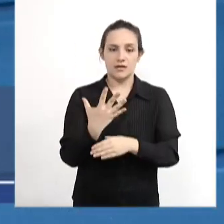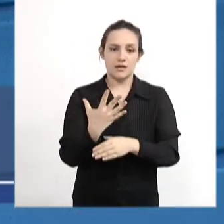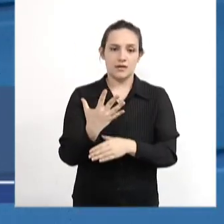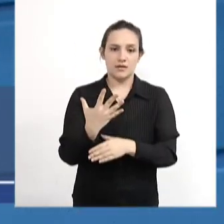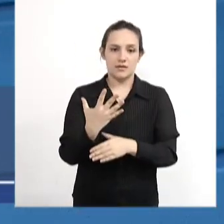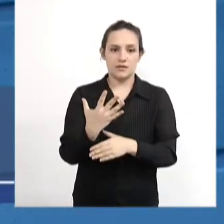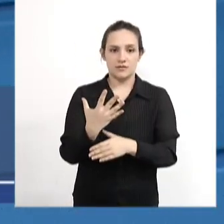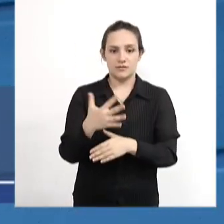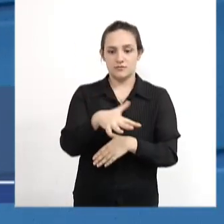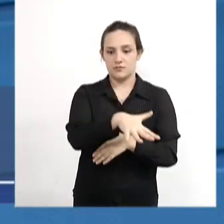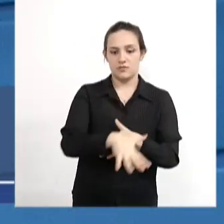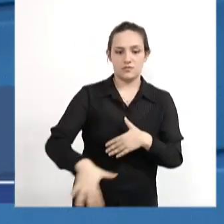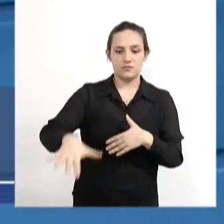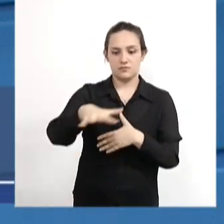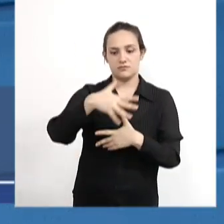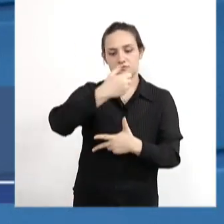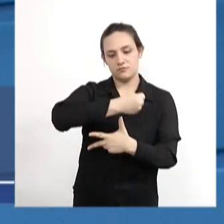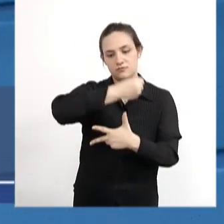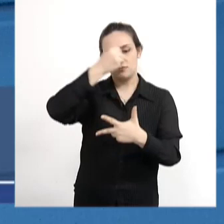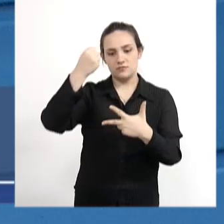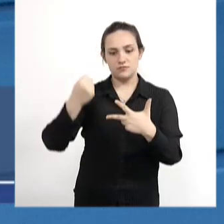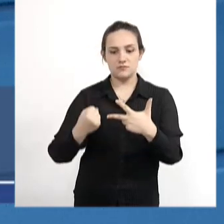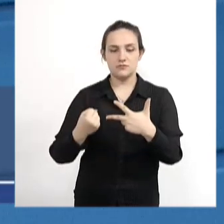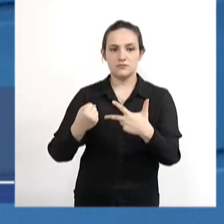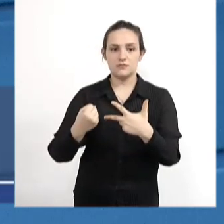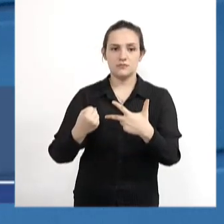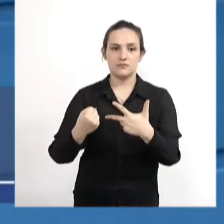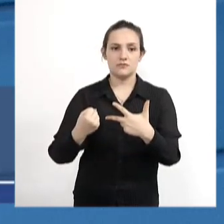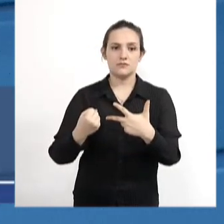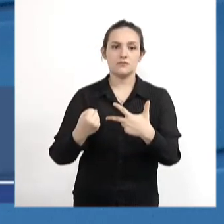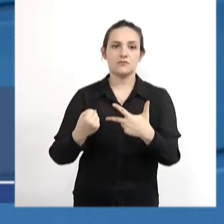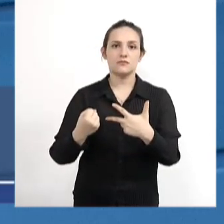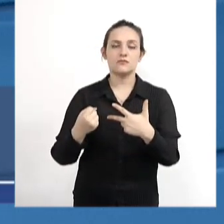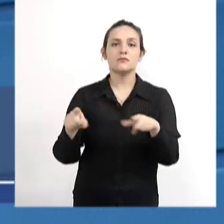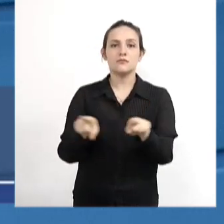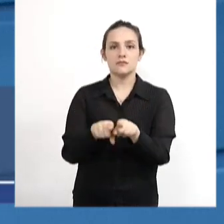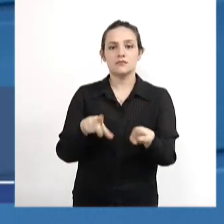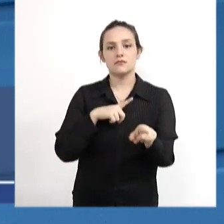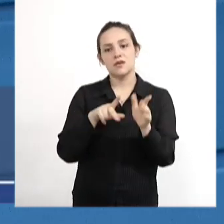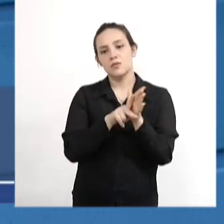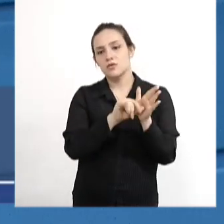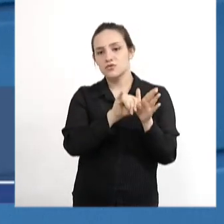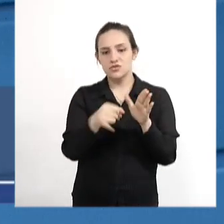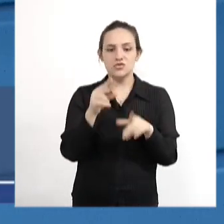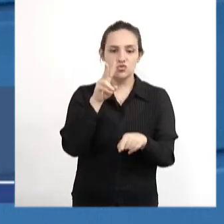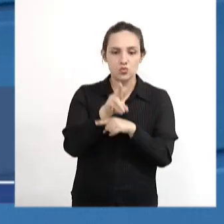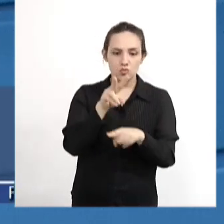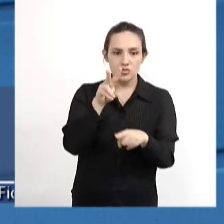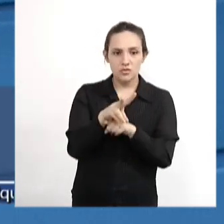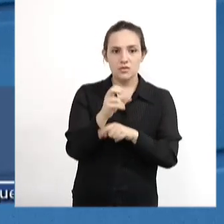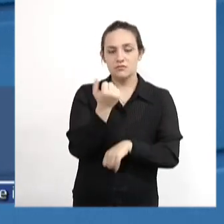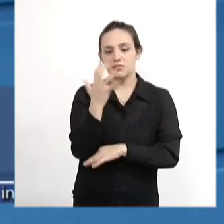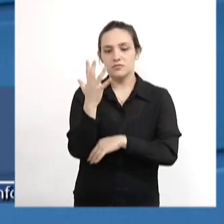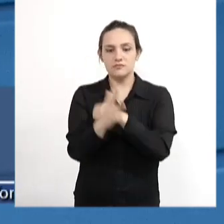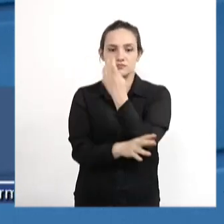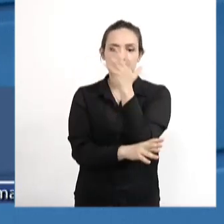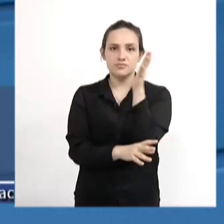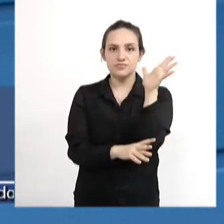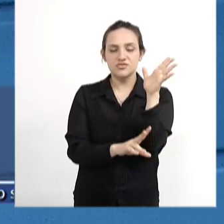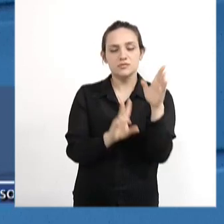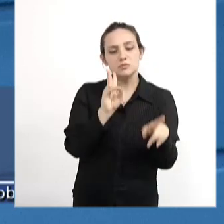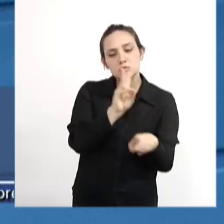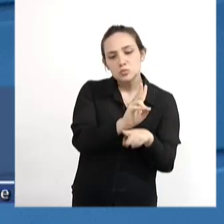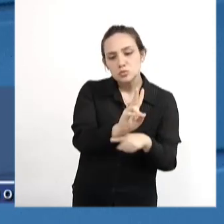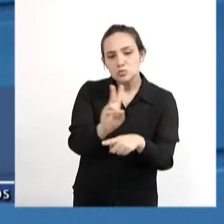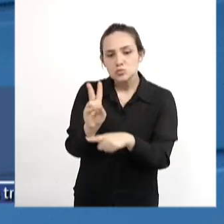Poderes e estabelece o programa de preservações, proteção e recuperação ambiental das